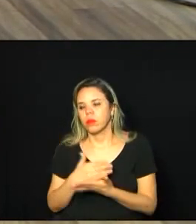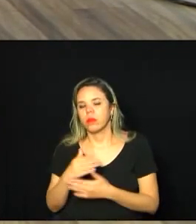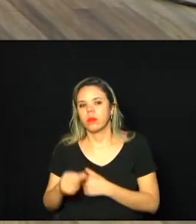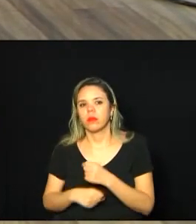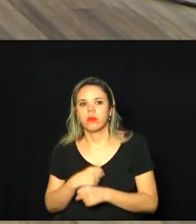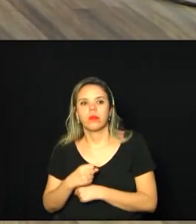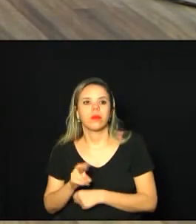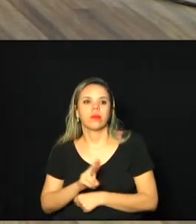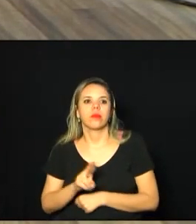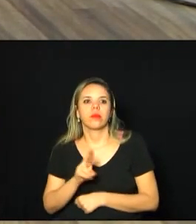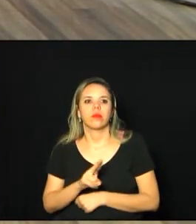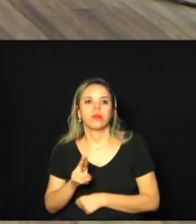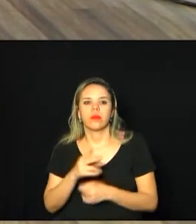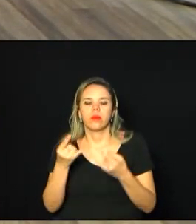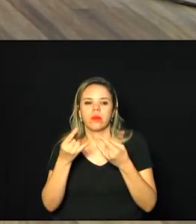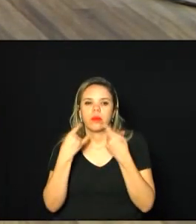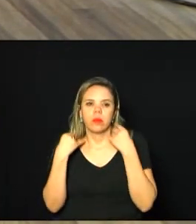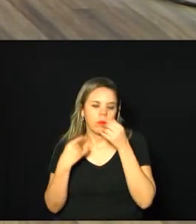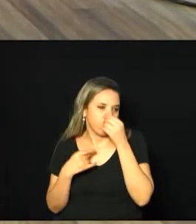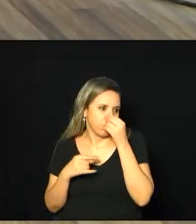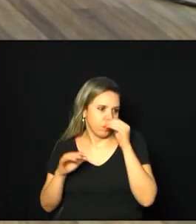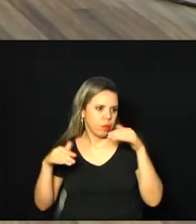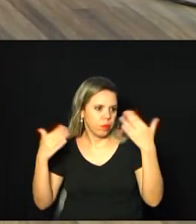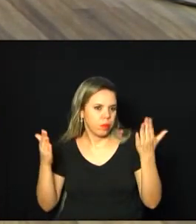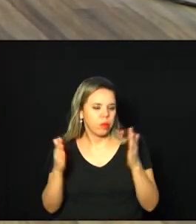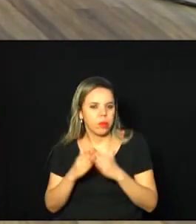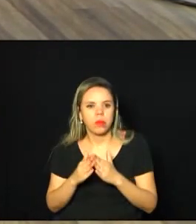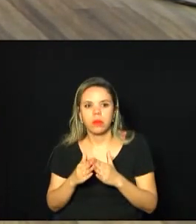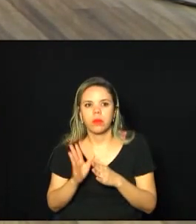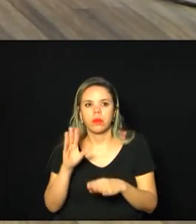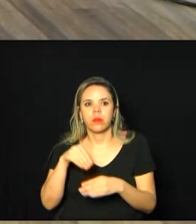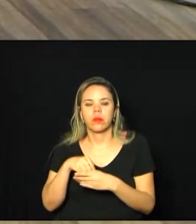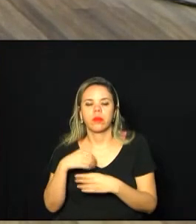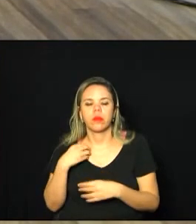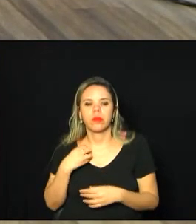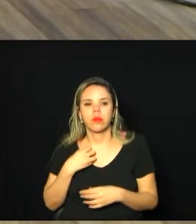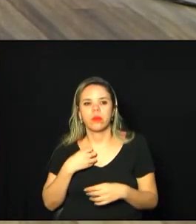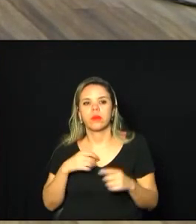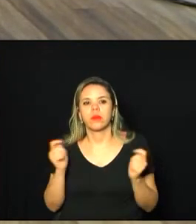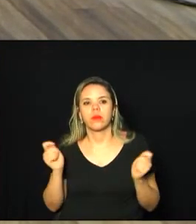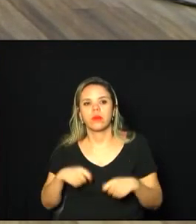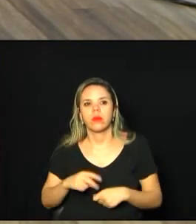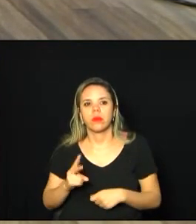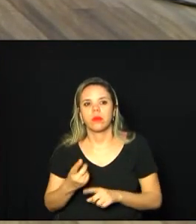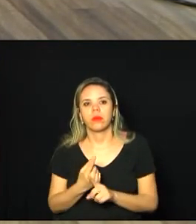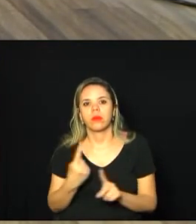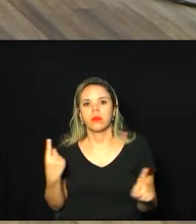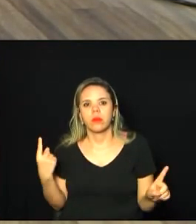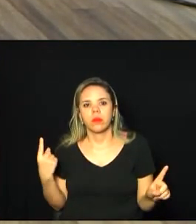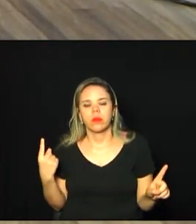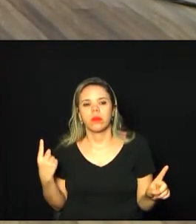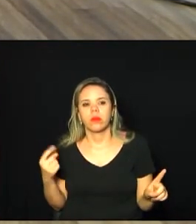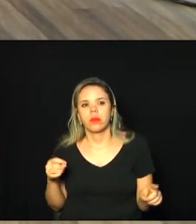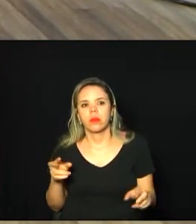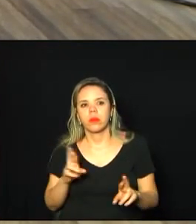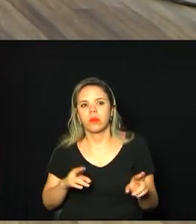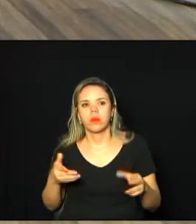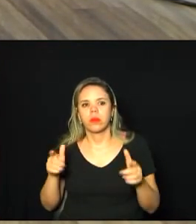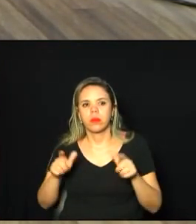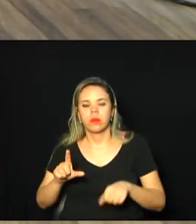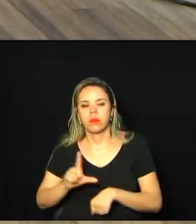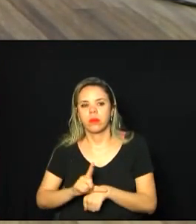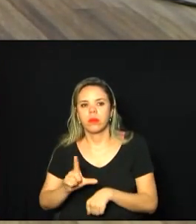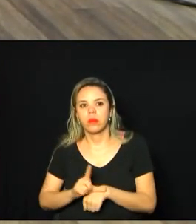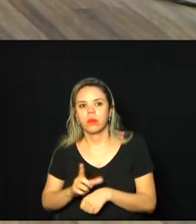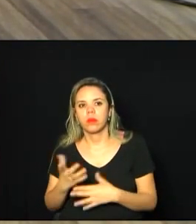ano. A utilização de máscara fora de casa, dentro do possível, manter um distanciamento se você for em algum